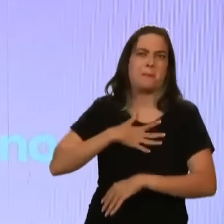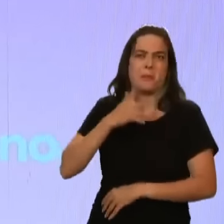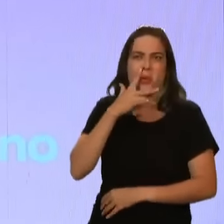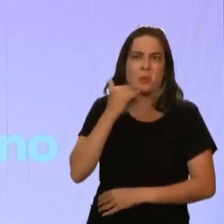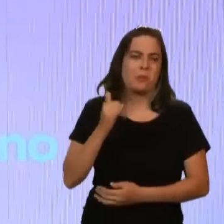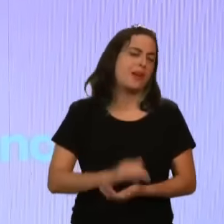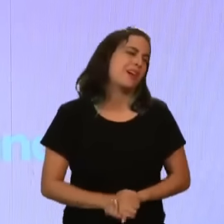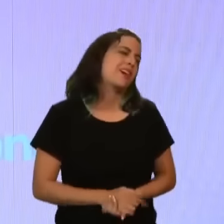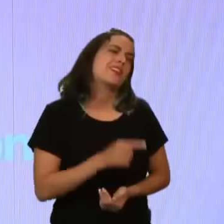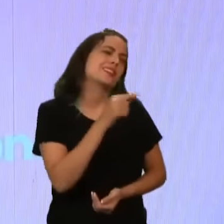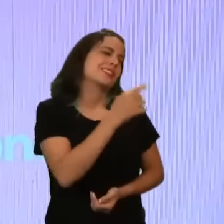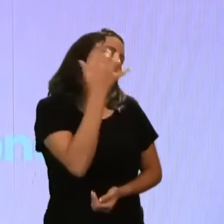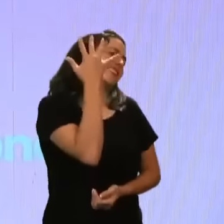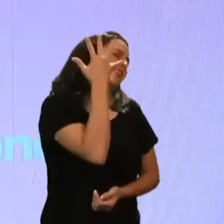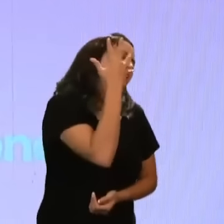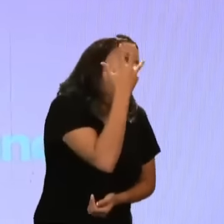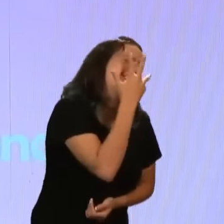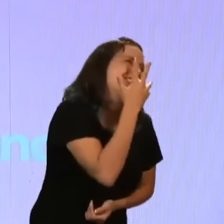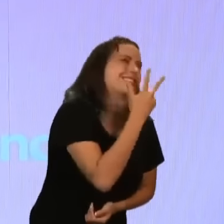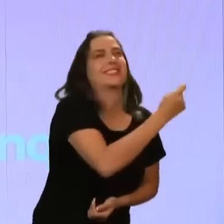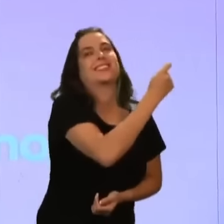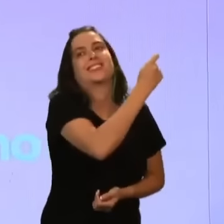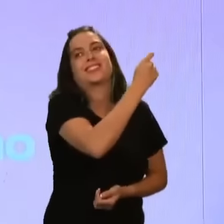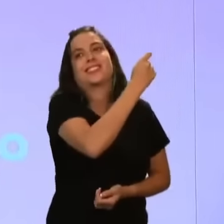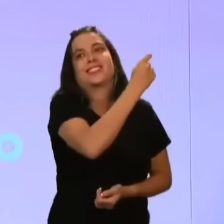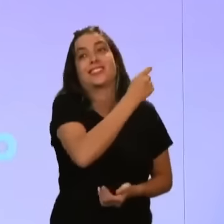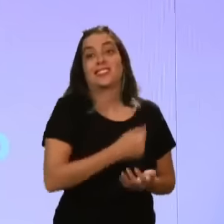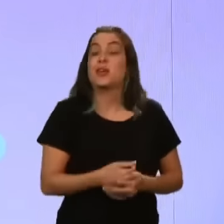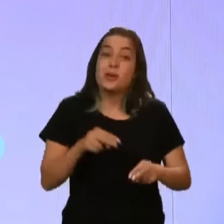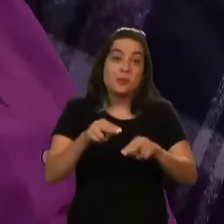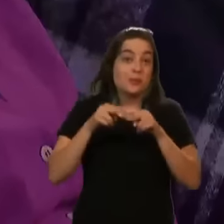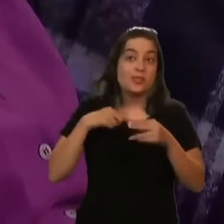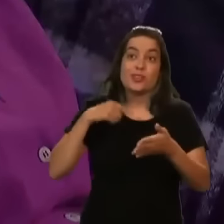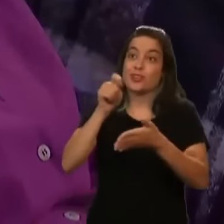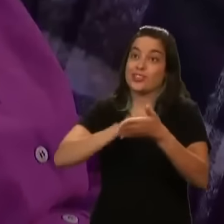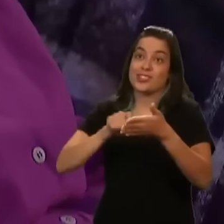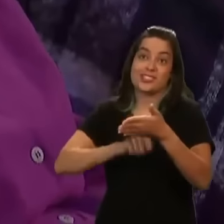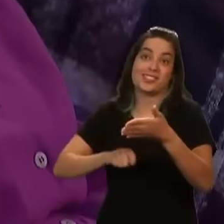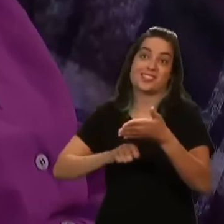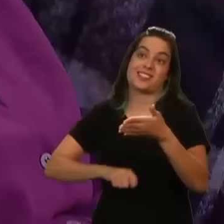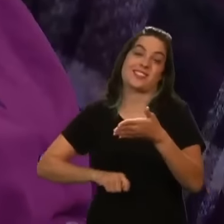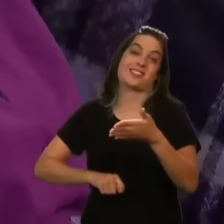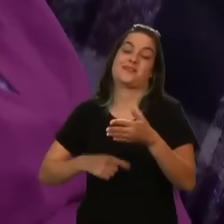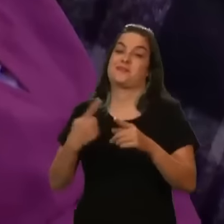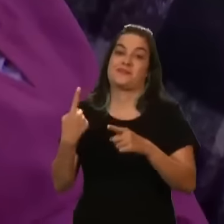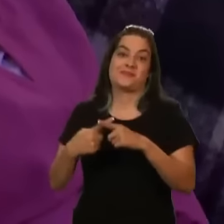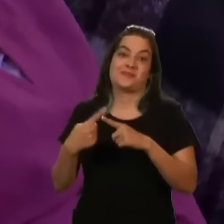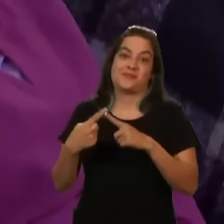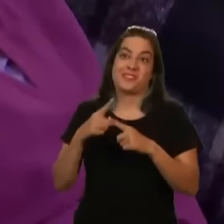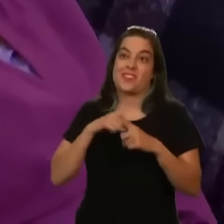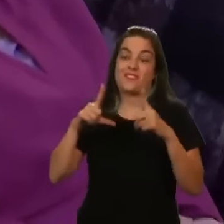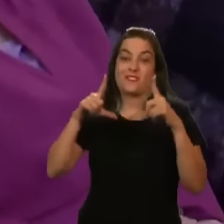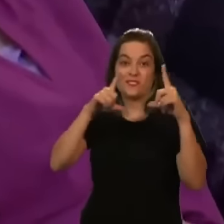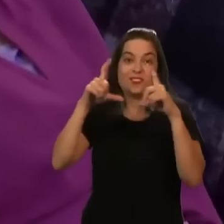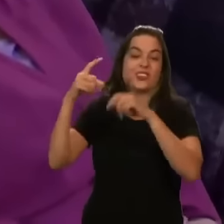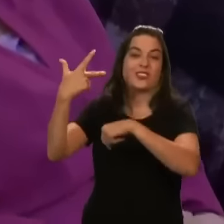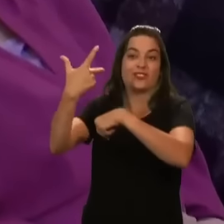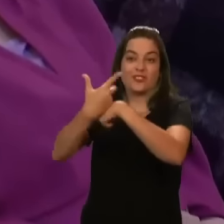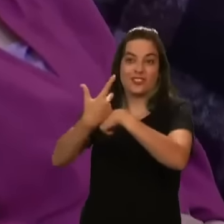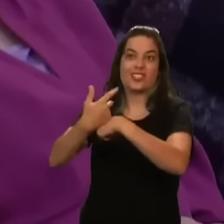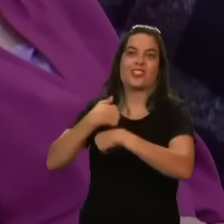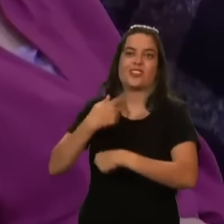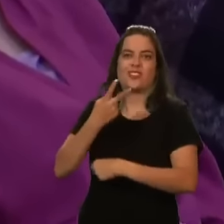Você é linda, Dima. Por isso que eu escrevi aos olhos do pai, né? Virou até meme aí um dia que eu fiz uma foto, um vídeo com ele. Falei,